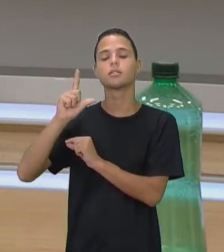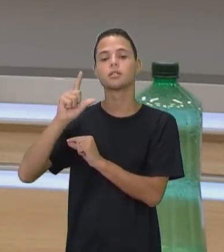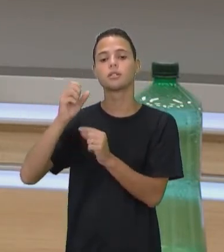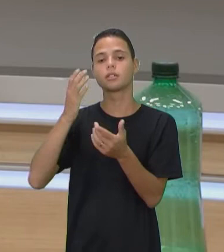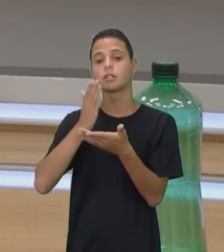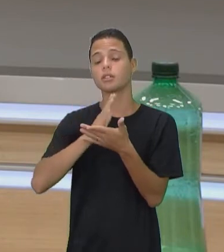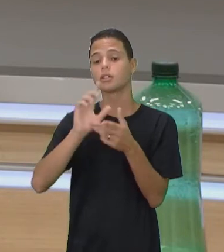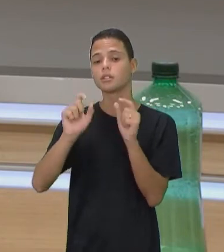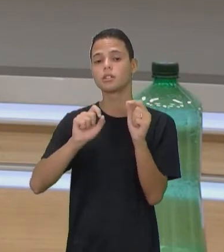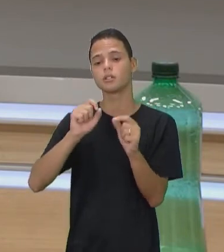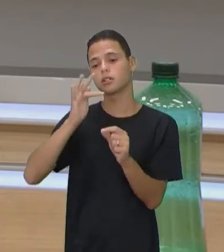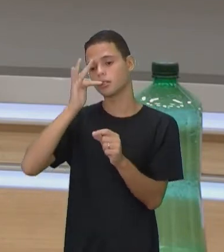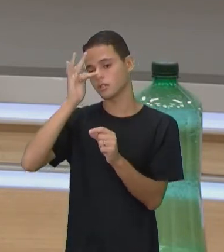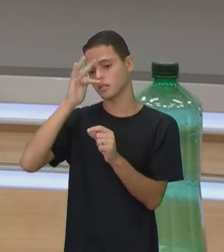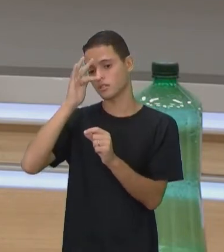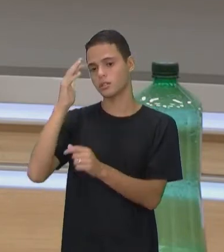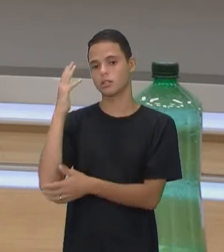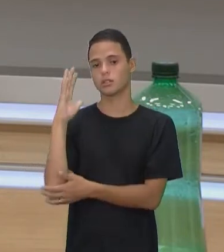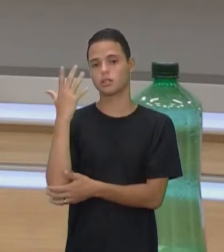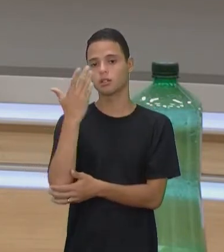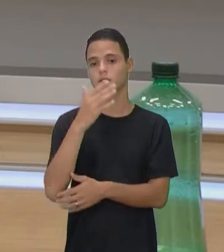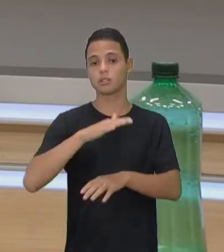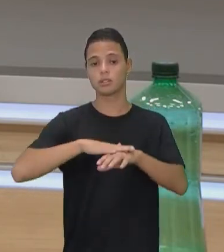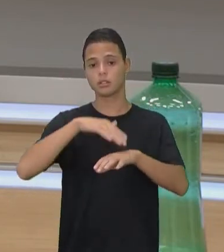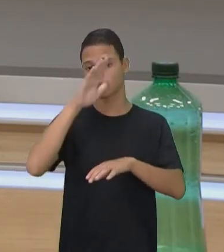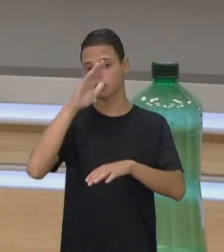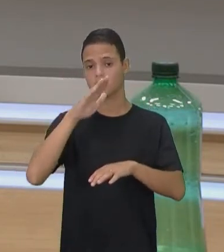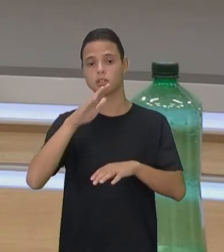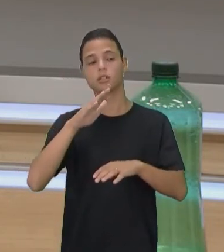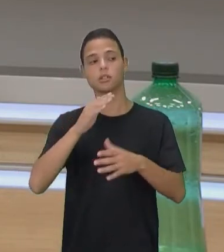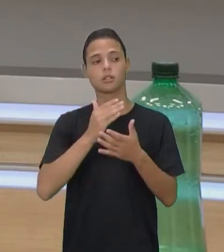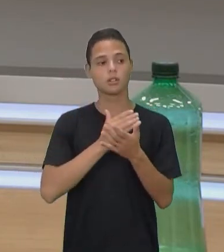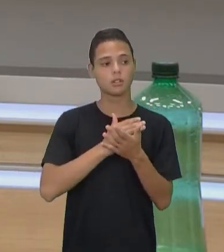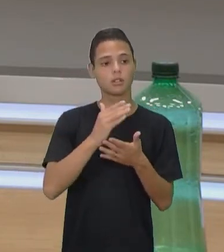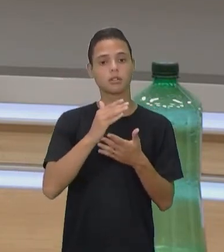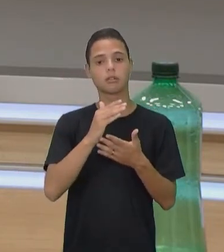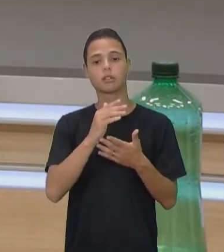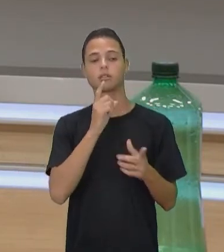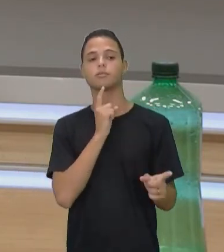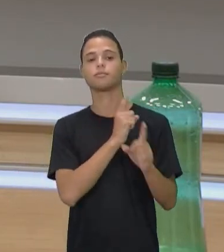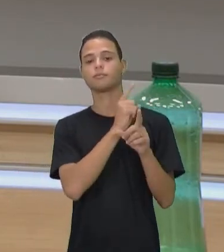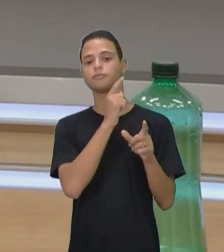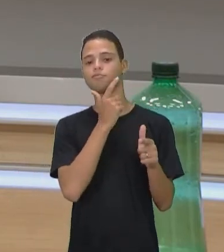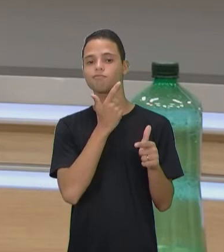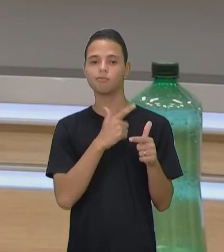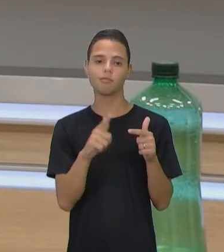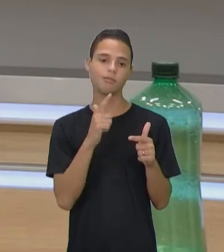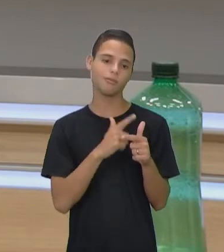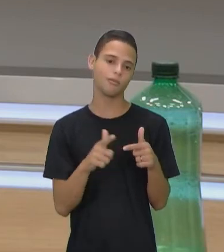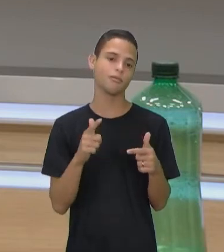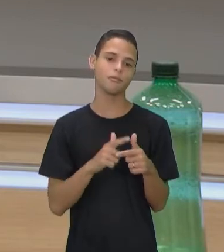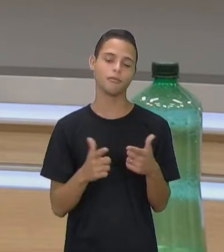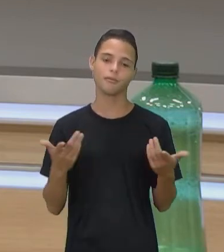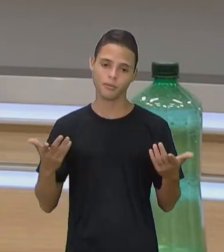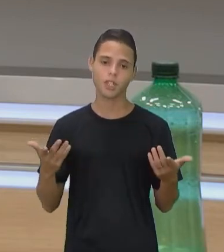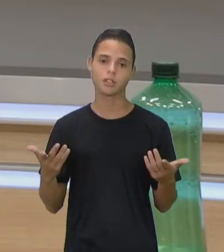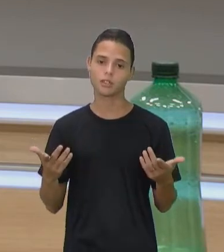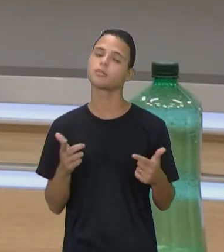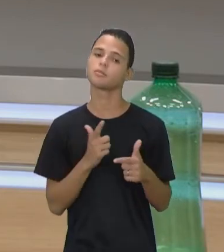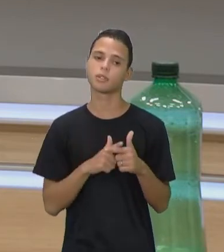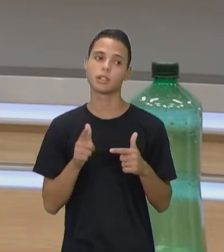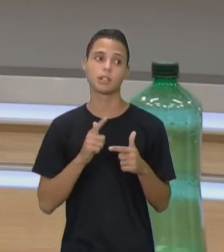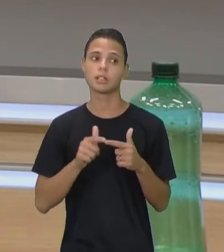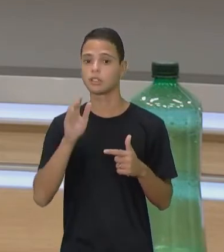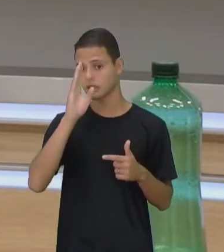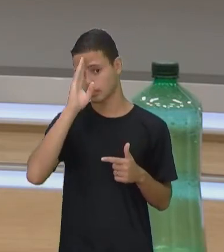que são as plantas. Então, quanto mais e mais a gente vai conversando, mais a gente encontra problema. E esse é, obviamente, o problema.